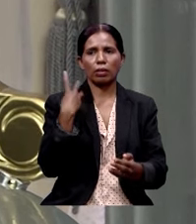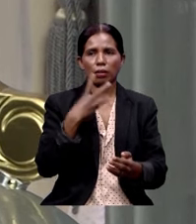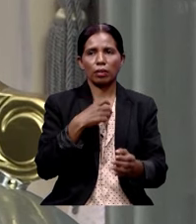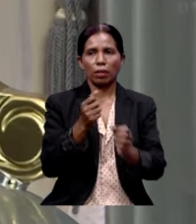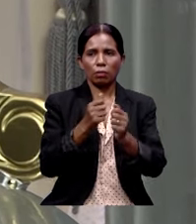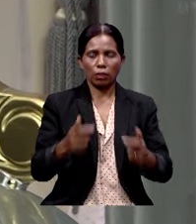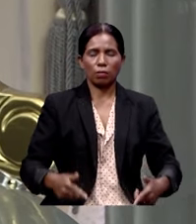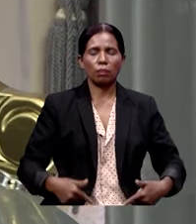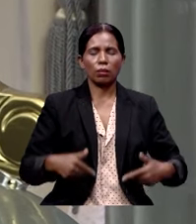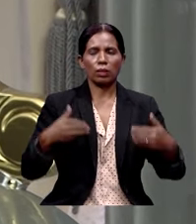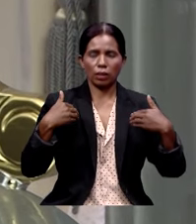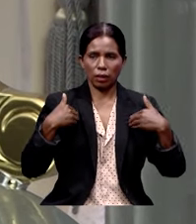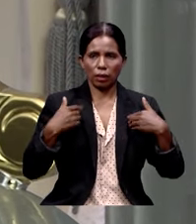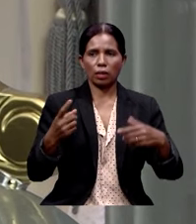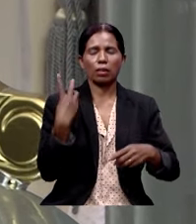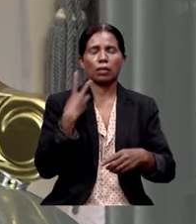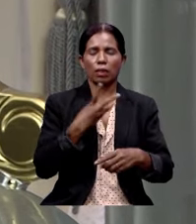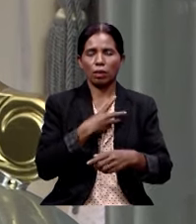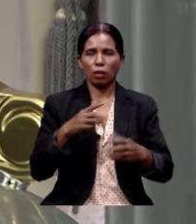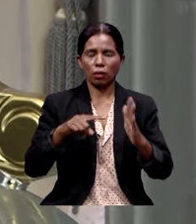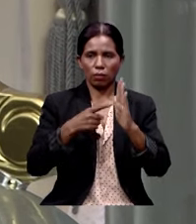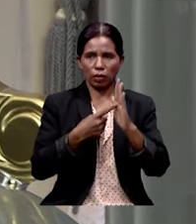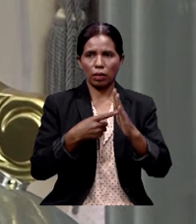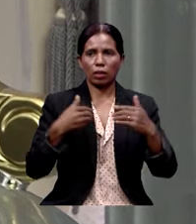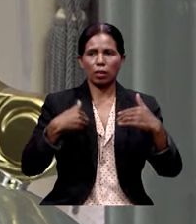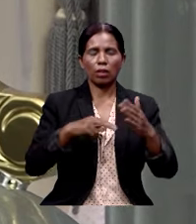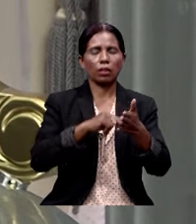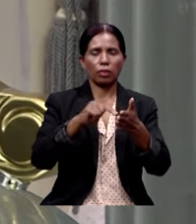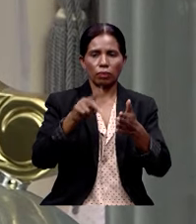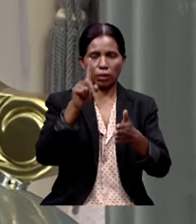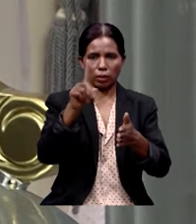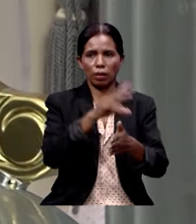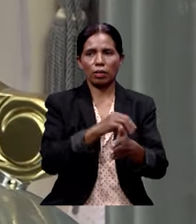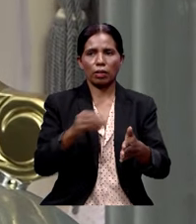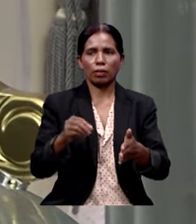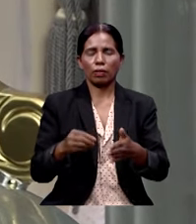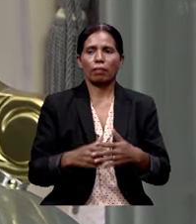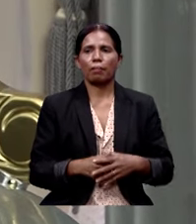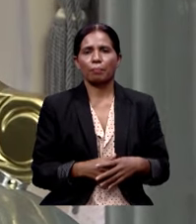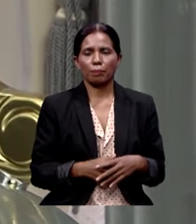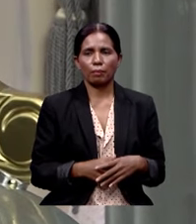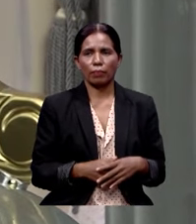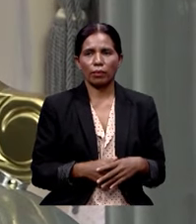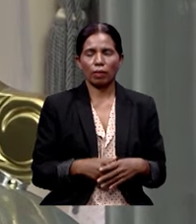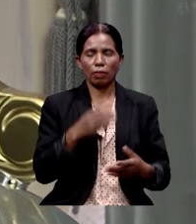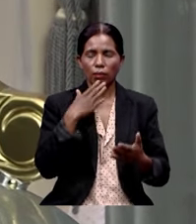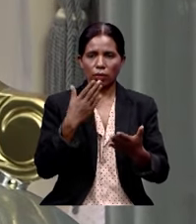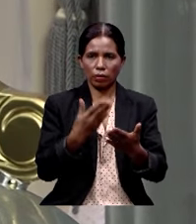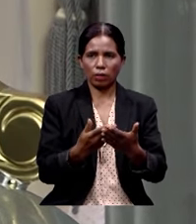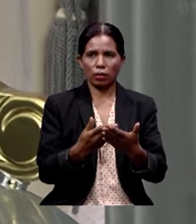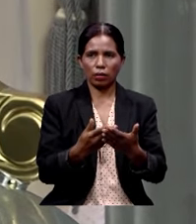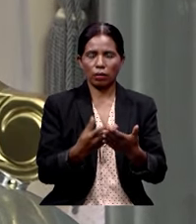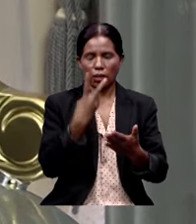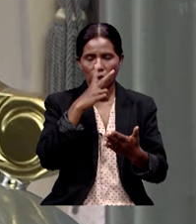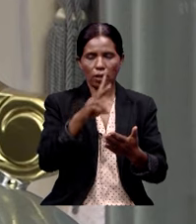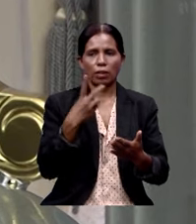Amores na componente naval, onde está na componente naval, e é uma nível ida, mais ou menos razoável, relevante